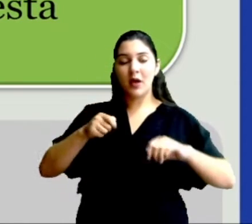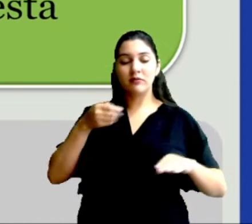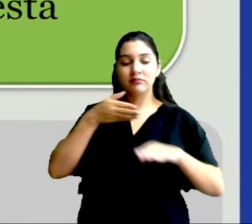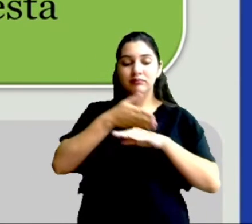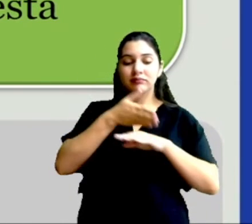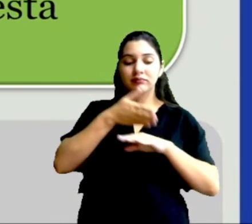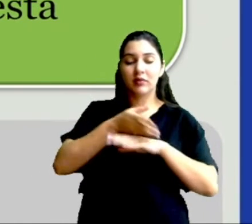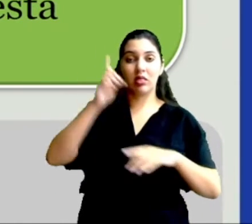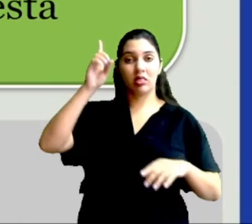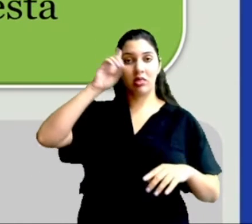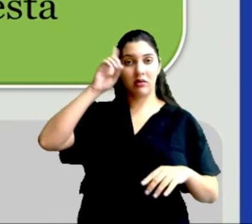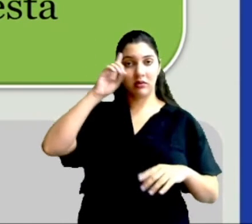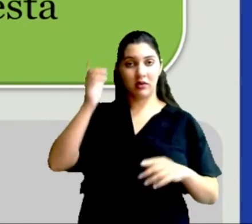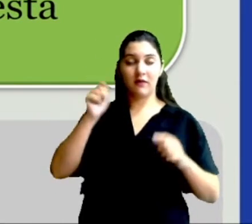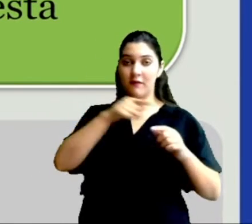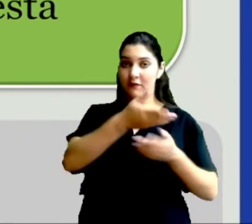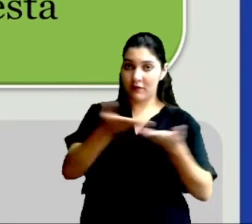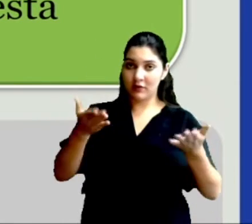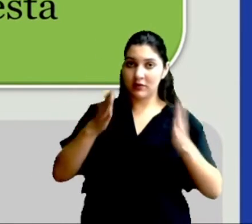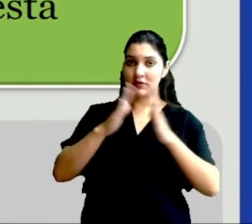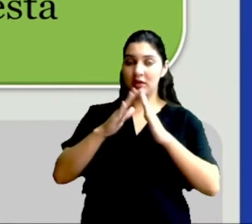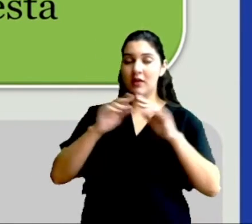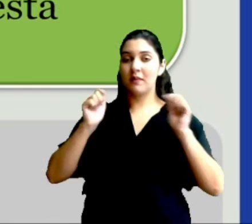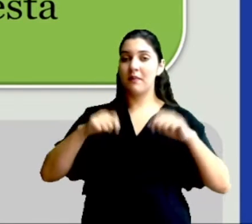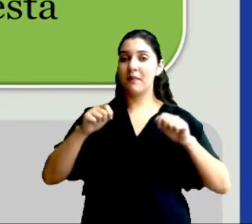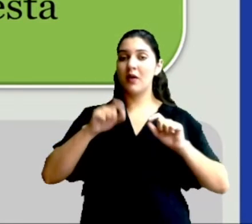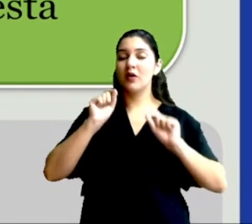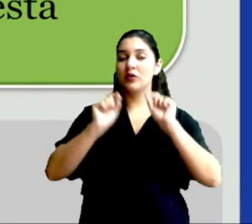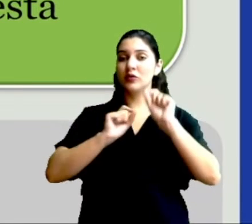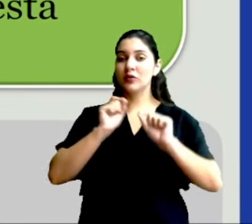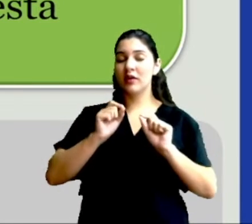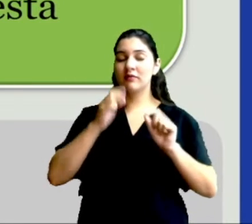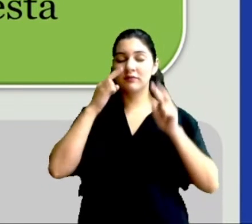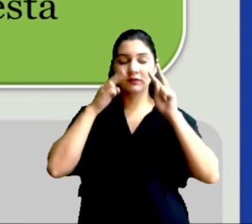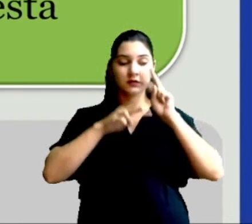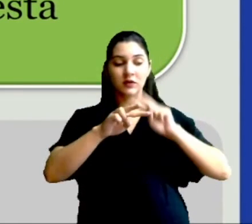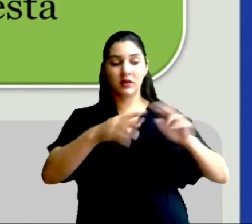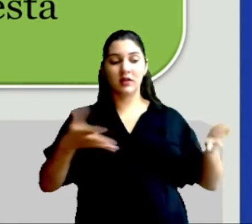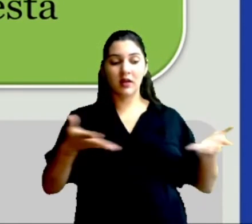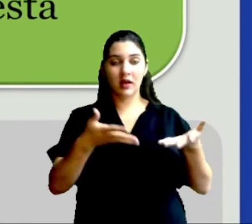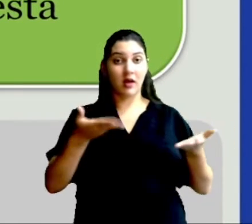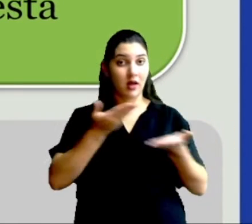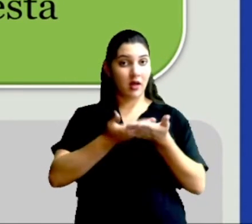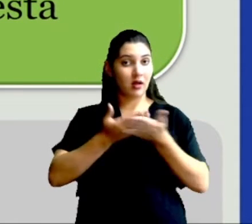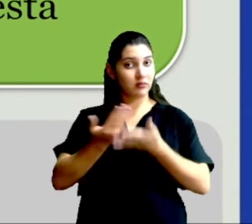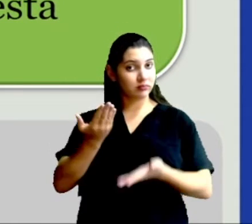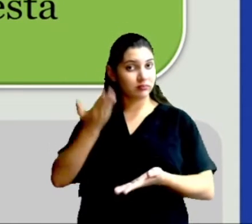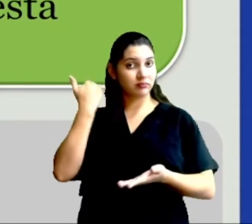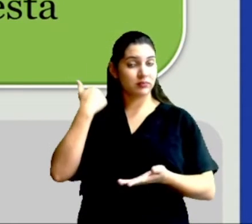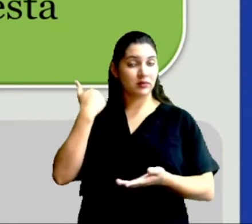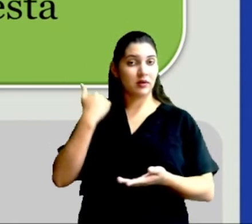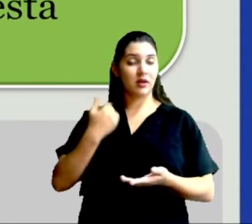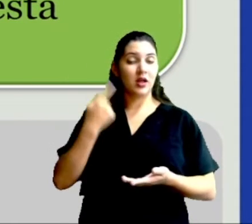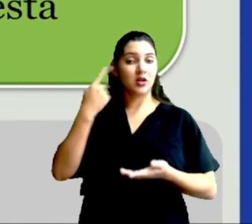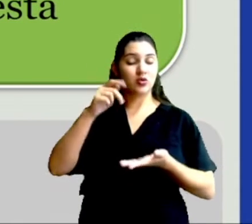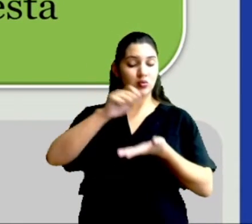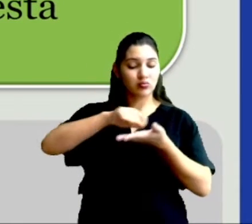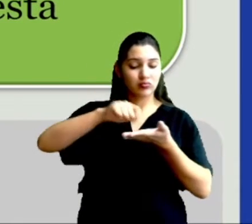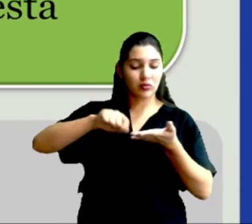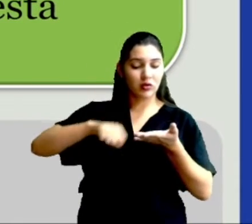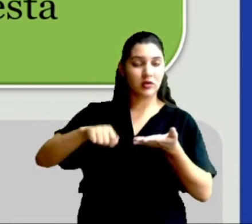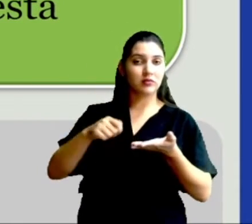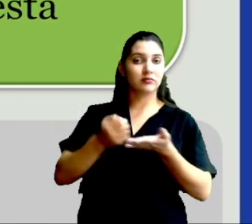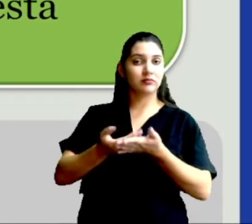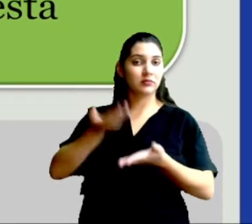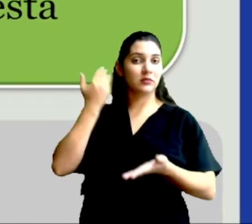dia a dia. Então você aí em casa, você pode recorrer agora à aula anterior, às suas anotações